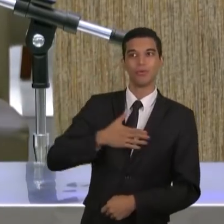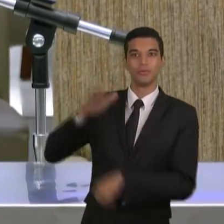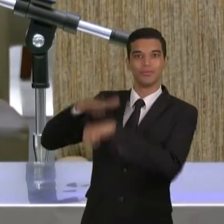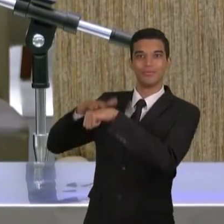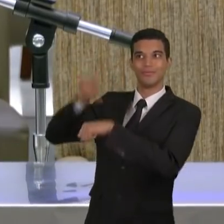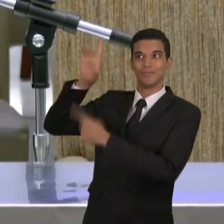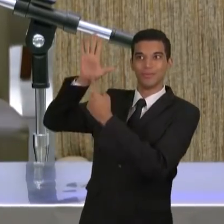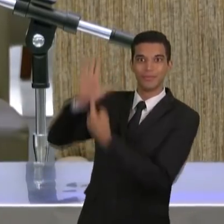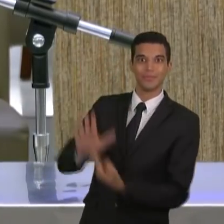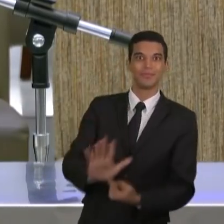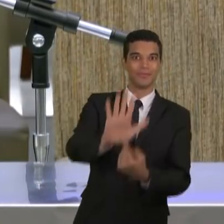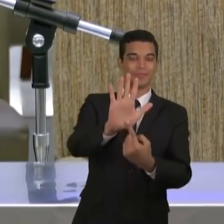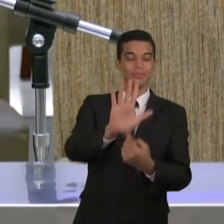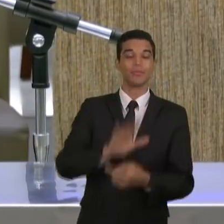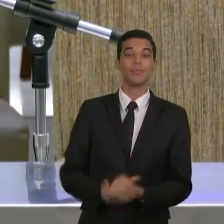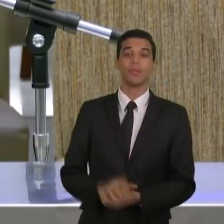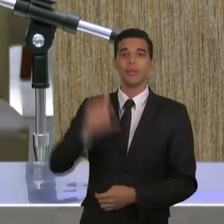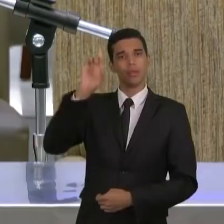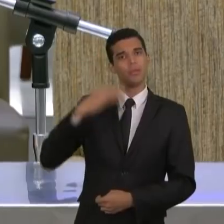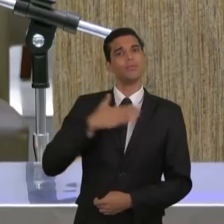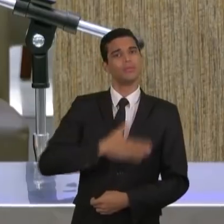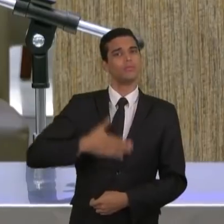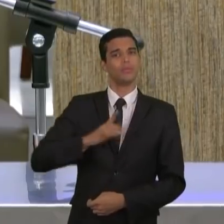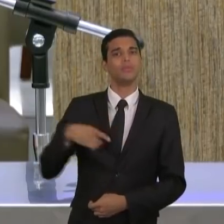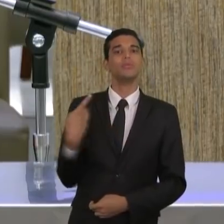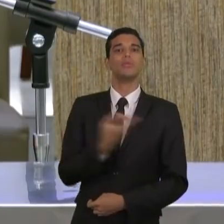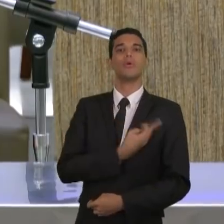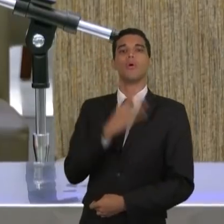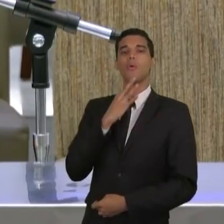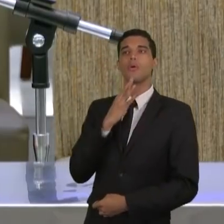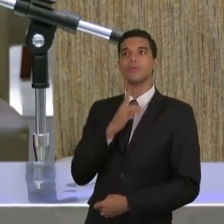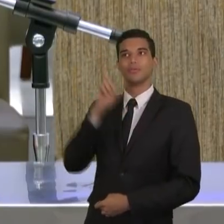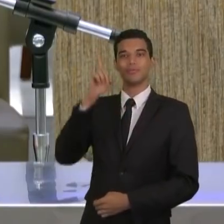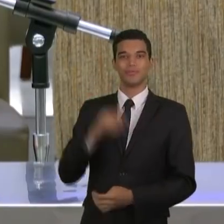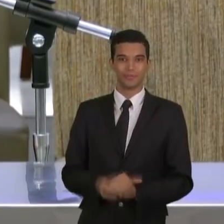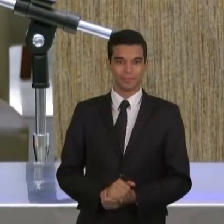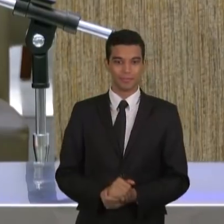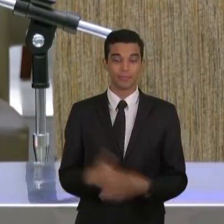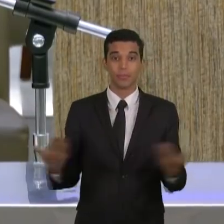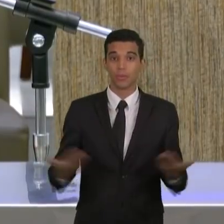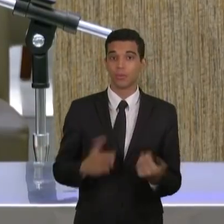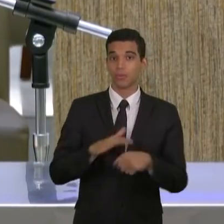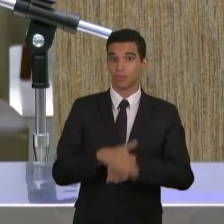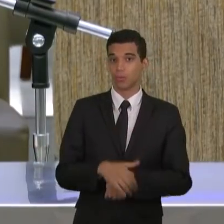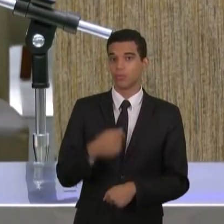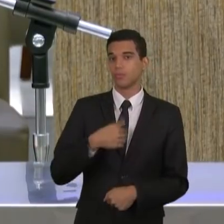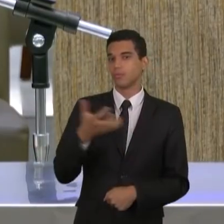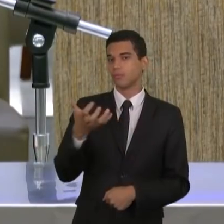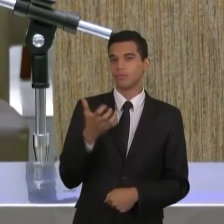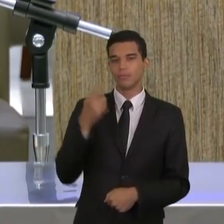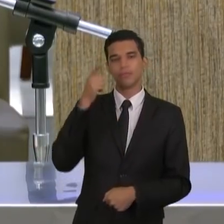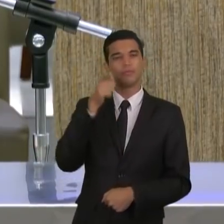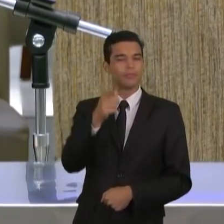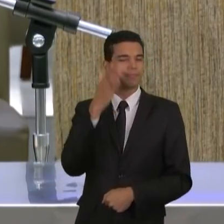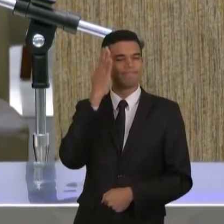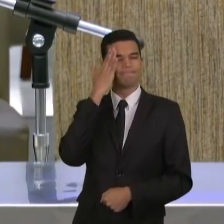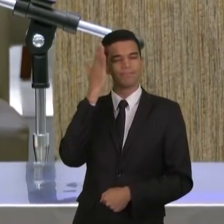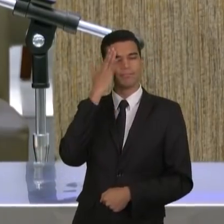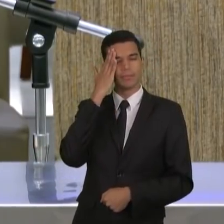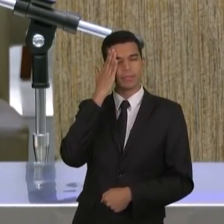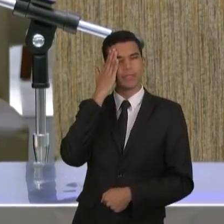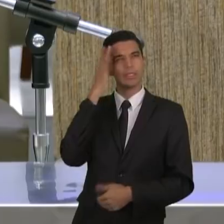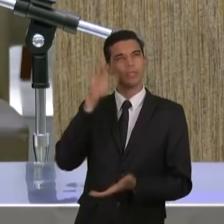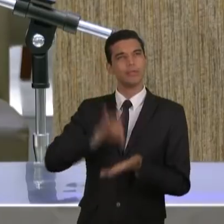gosta de se o tecido e esta noite eu gostaria de que você entendesse em seu coração e em sua